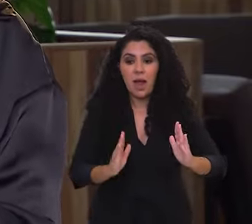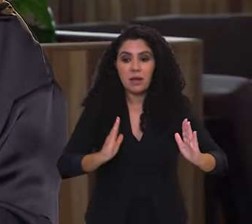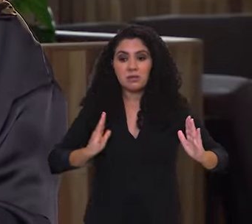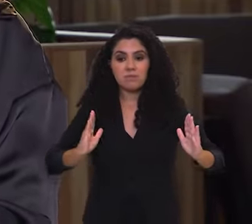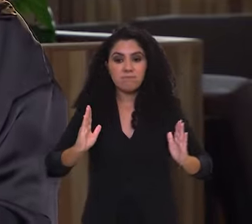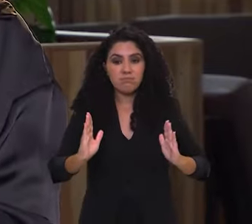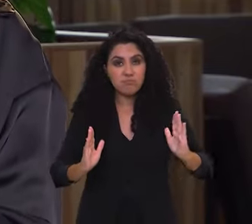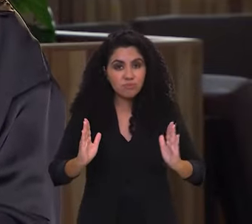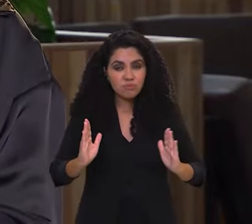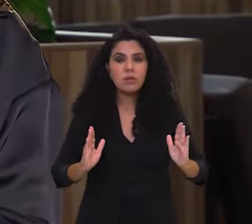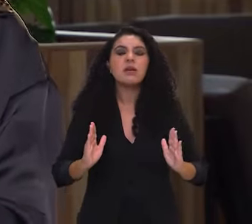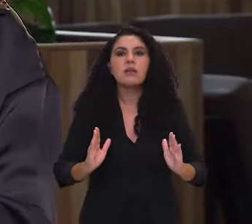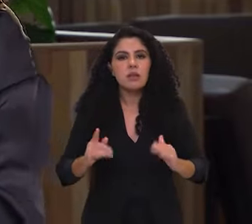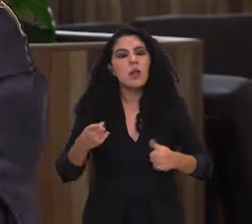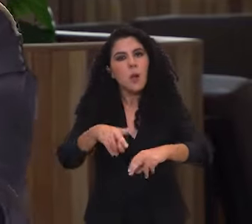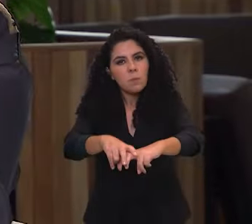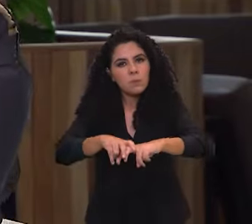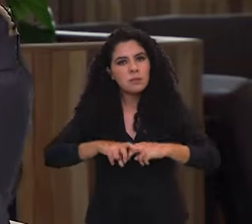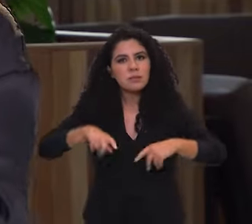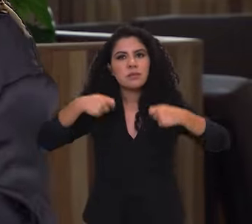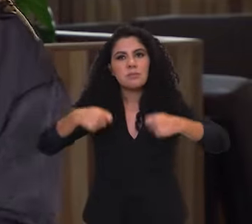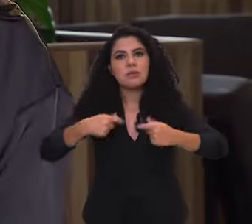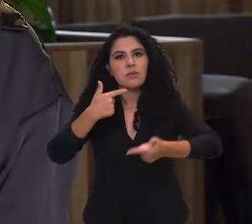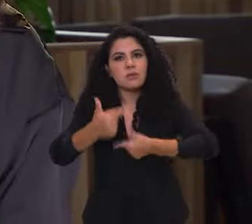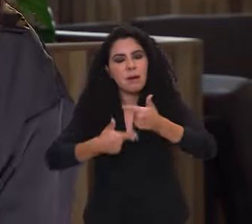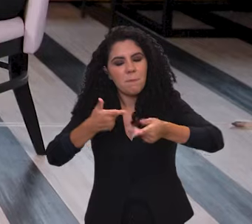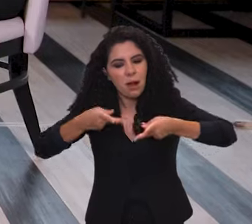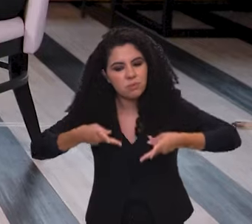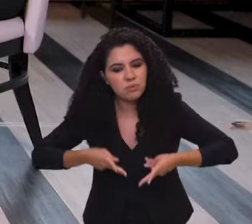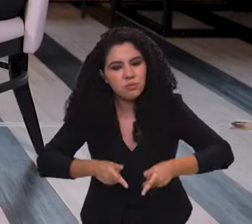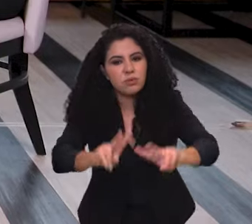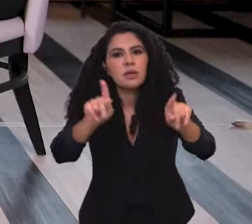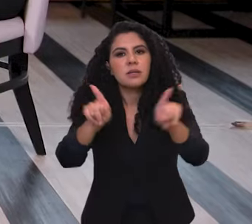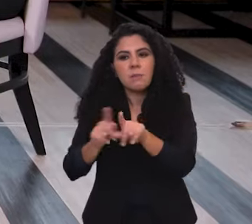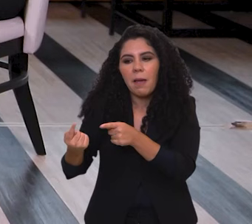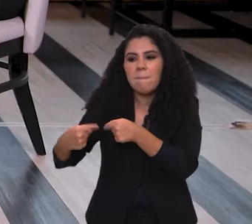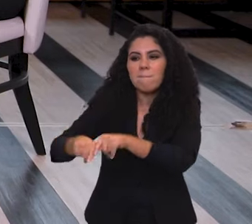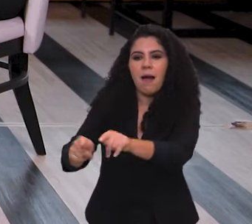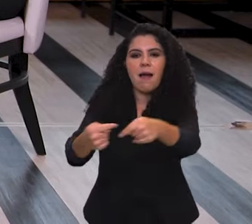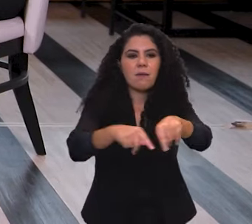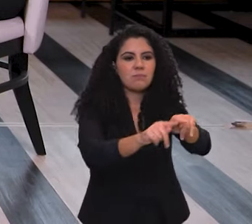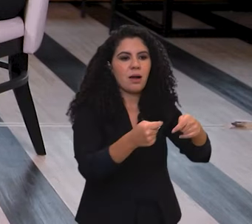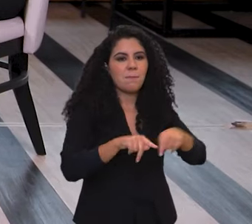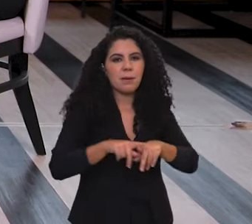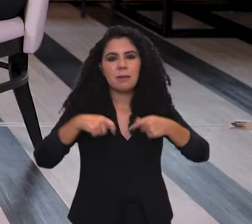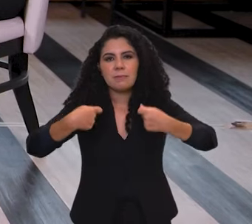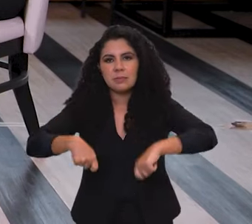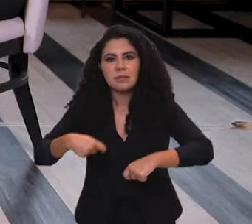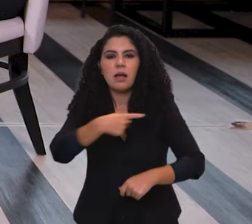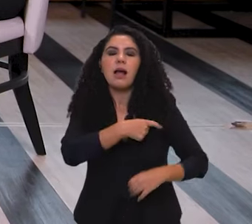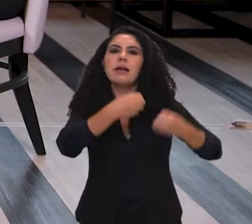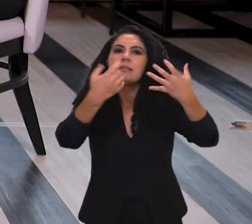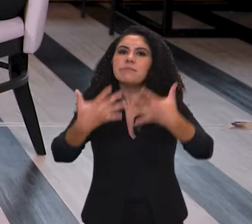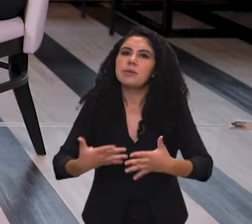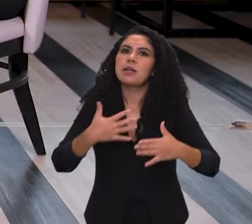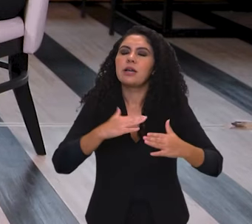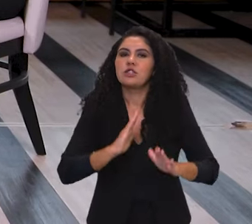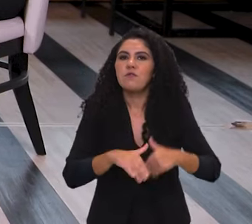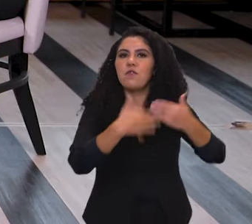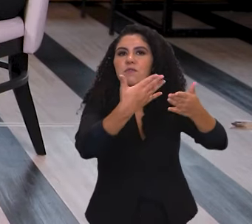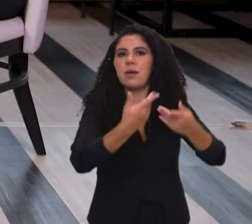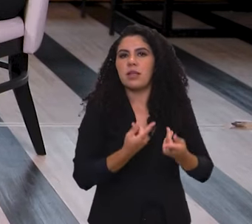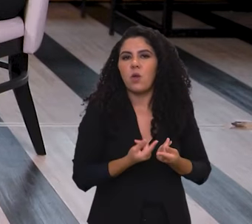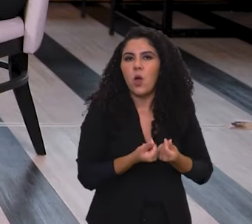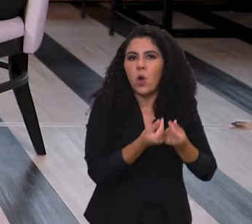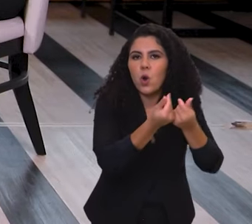maior de maturação e por isso que tem que ser um trabalho continuado e com envolvimento de parceiros. E aí vem o desenvolvimento econômico,